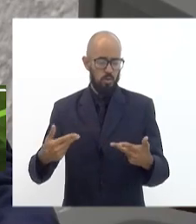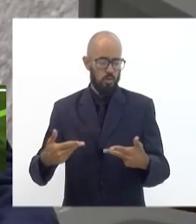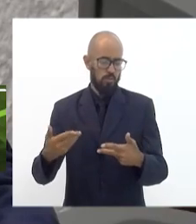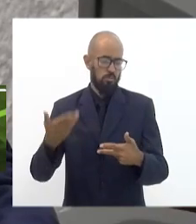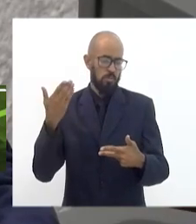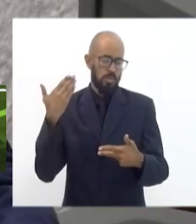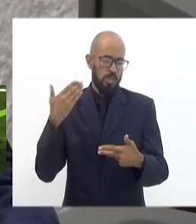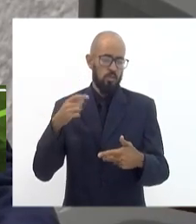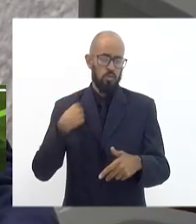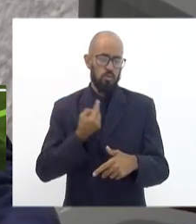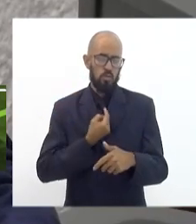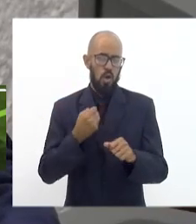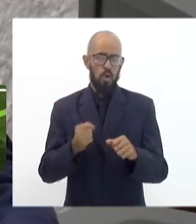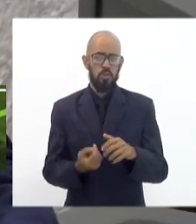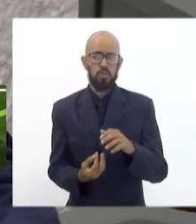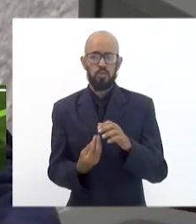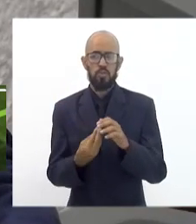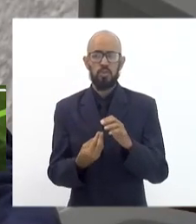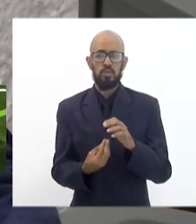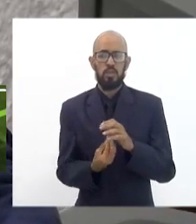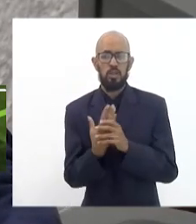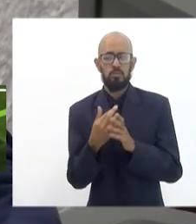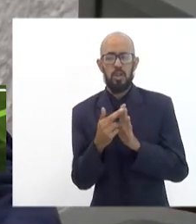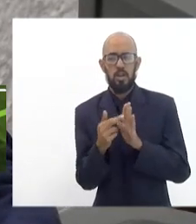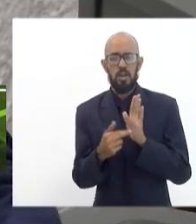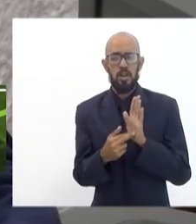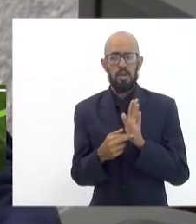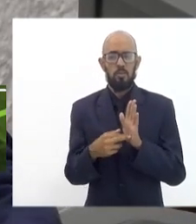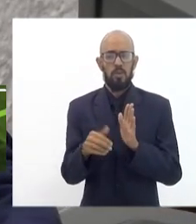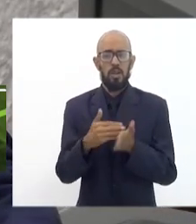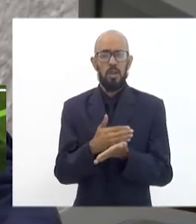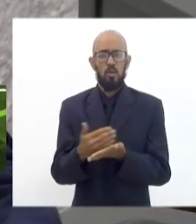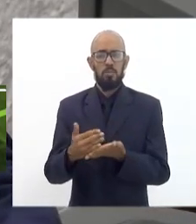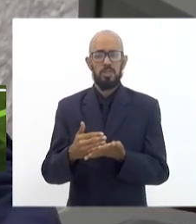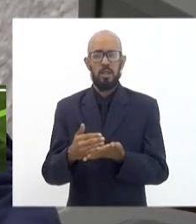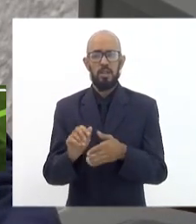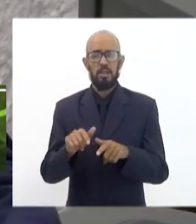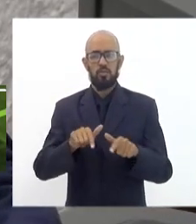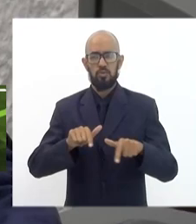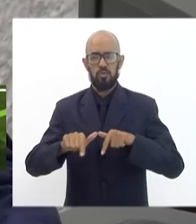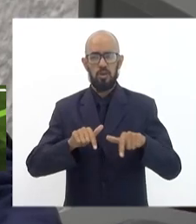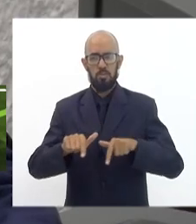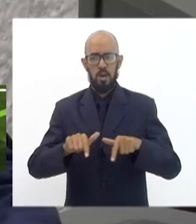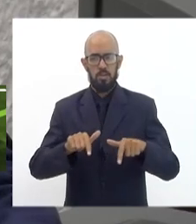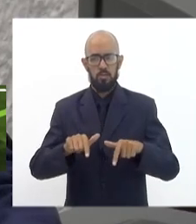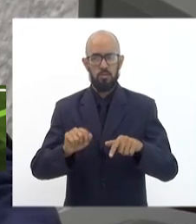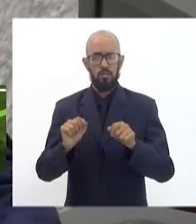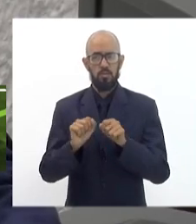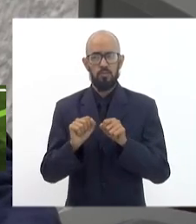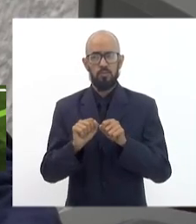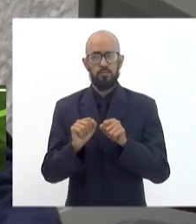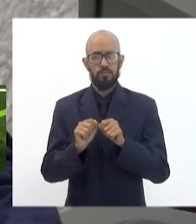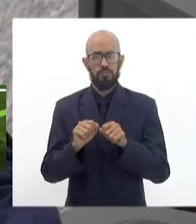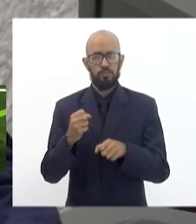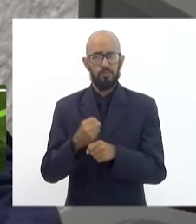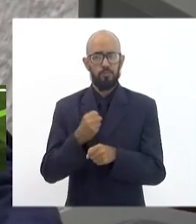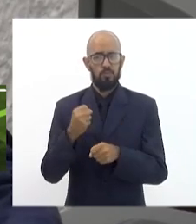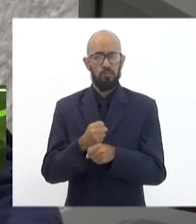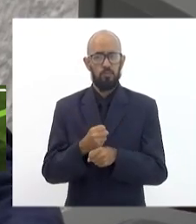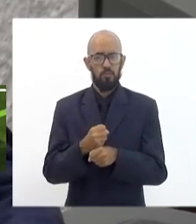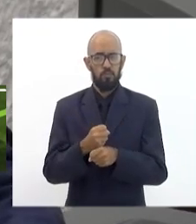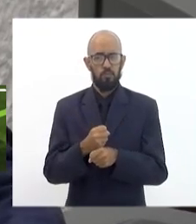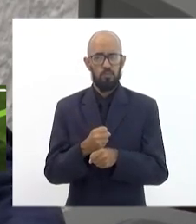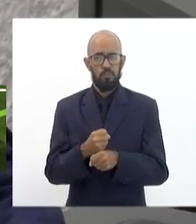definimos que a emop iniciaria as suas atividades fazendo obras